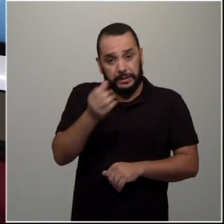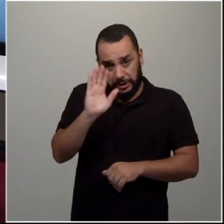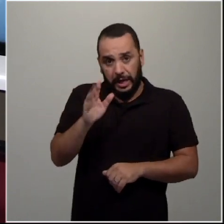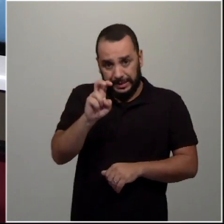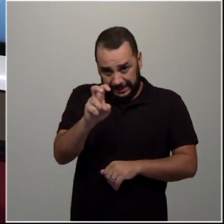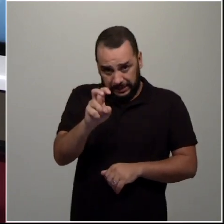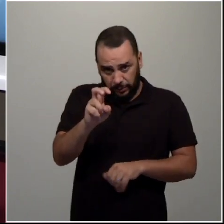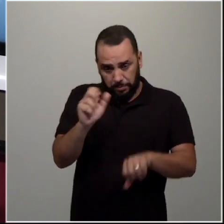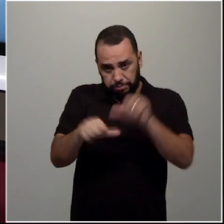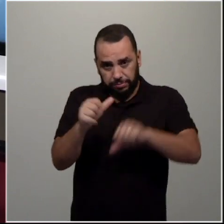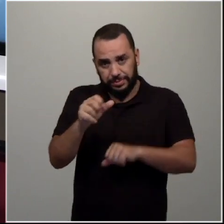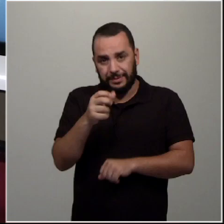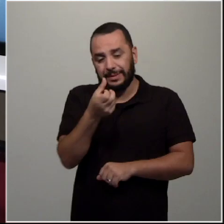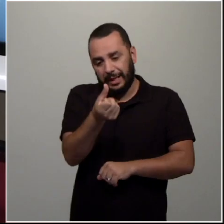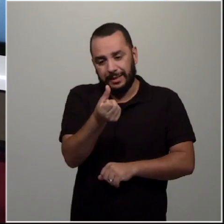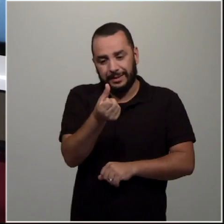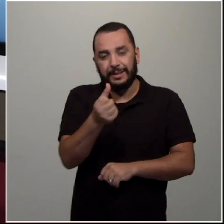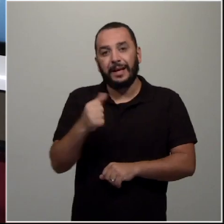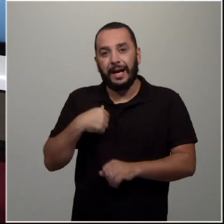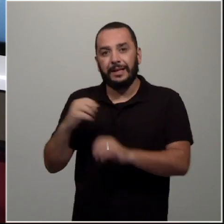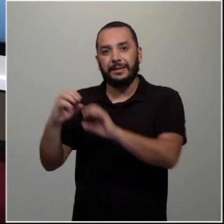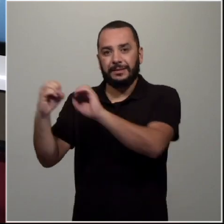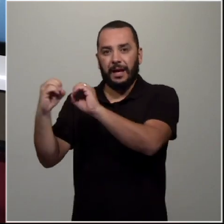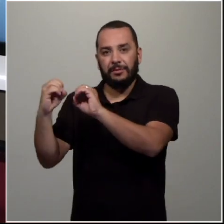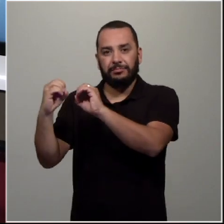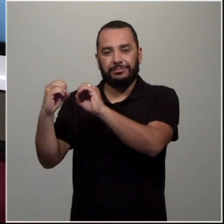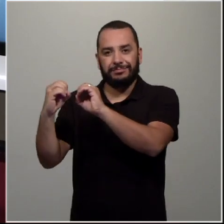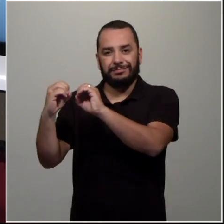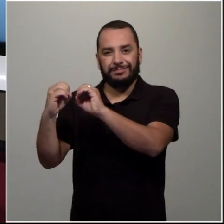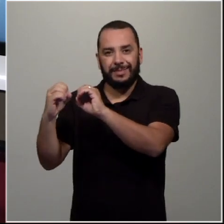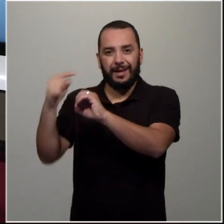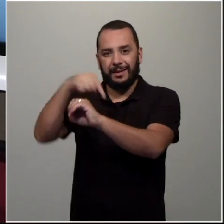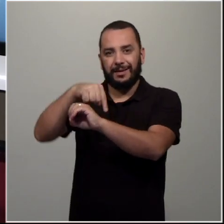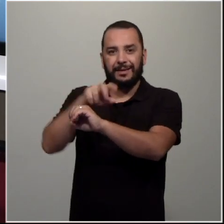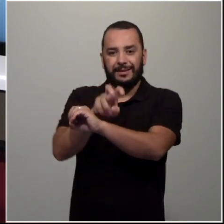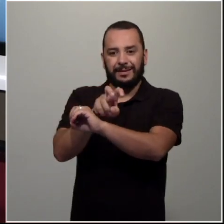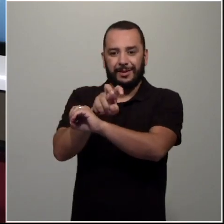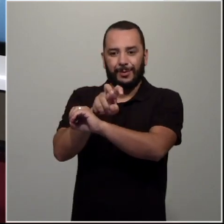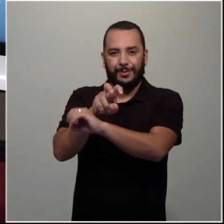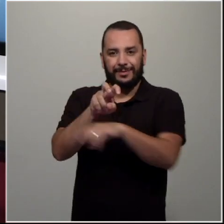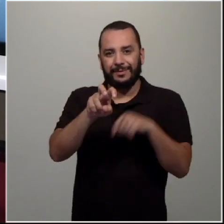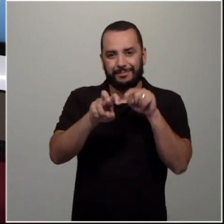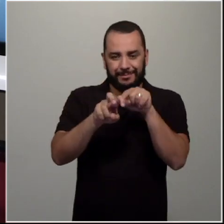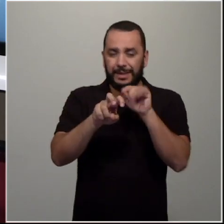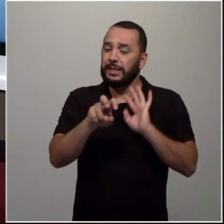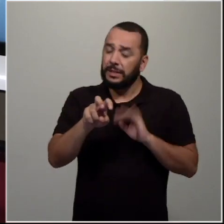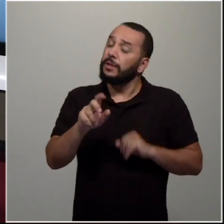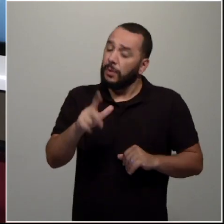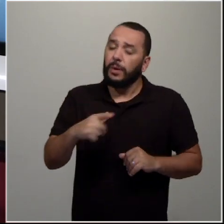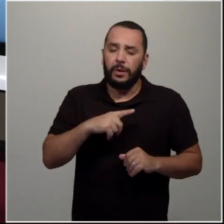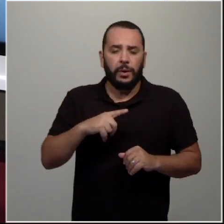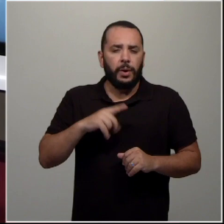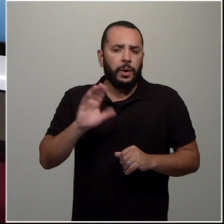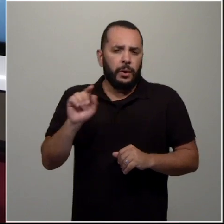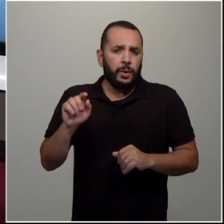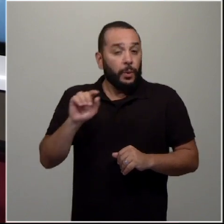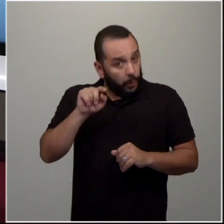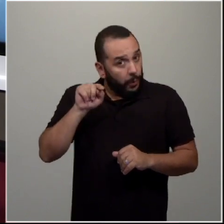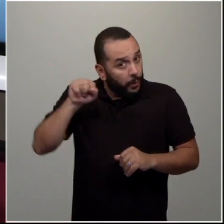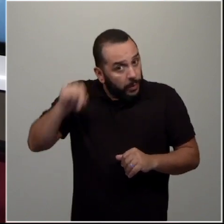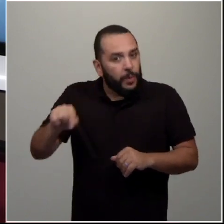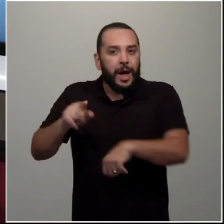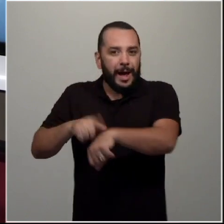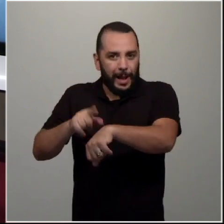minutos néné e aí já era o segundo ali então a questão é justamente isso o relógio funciona numa base sexagesimal